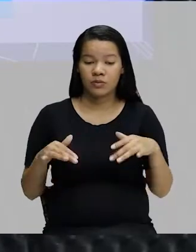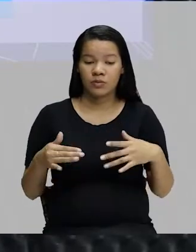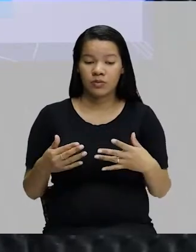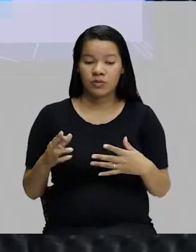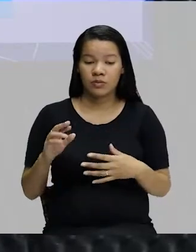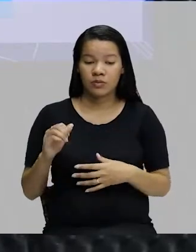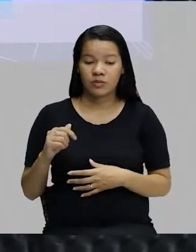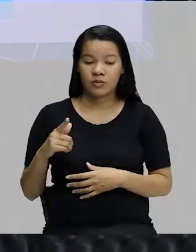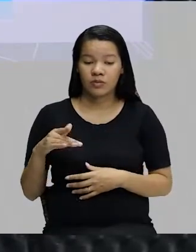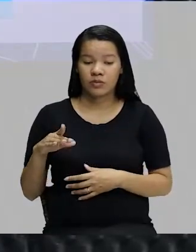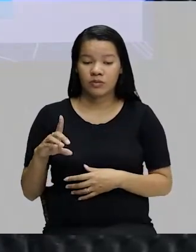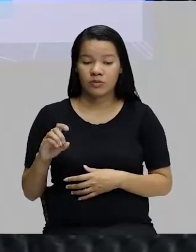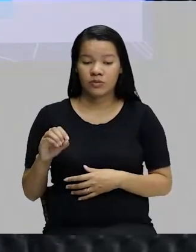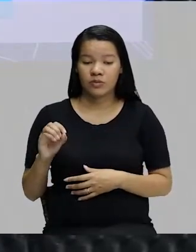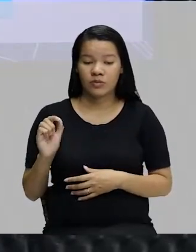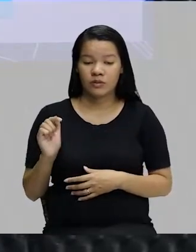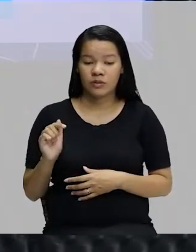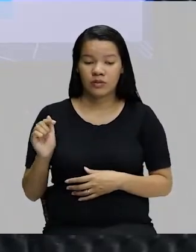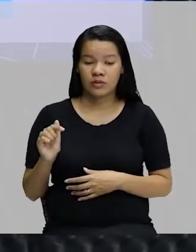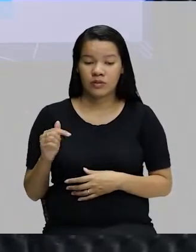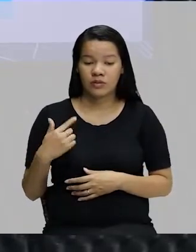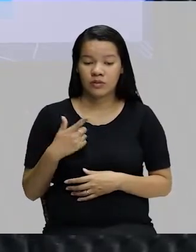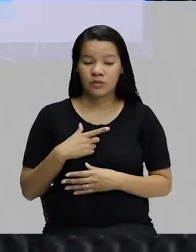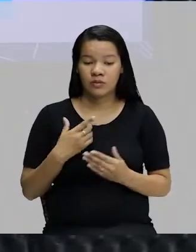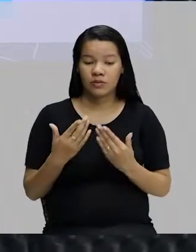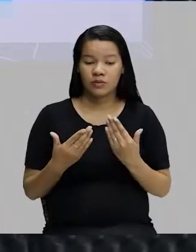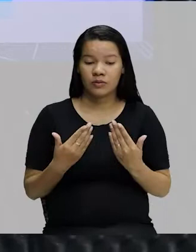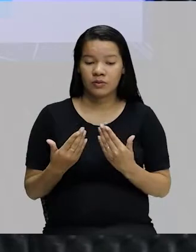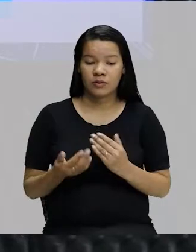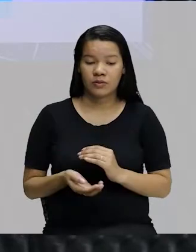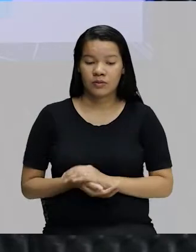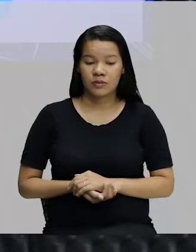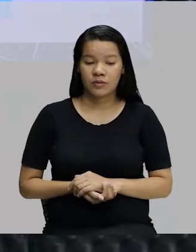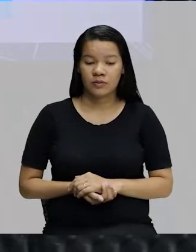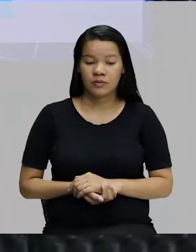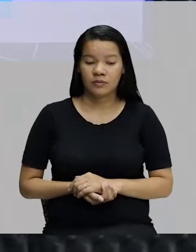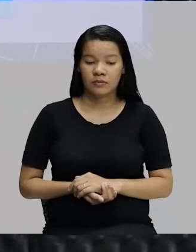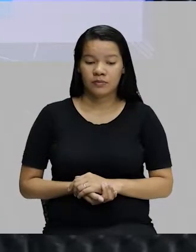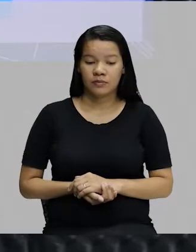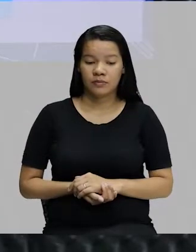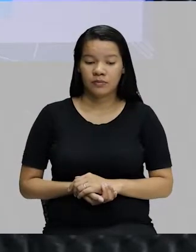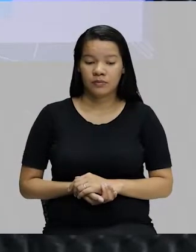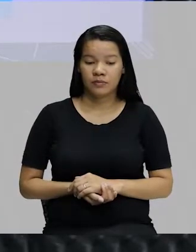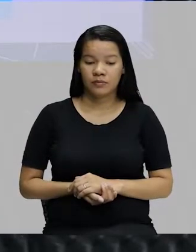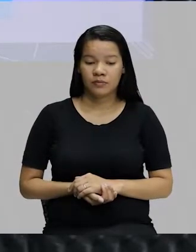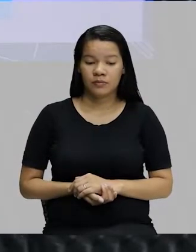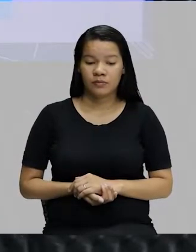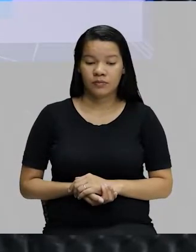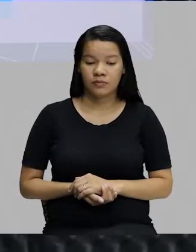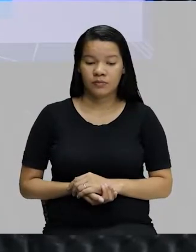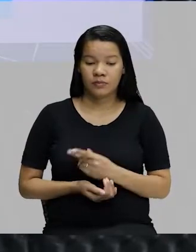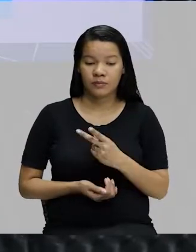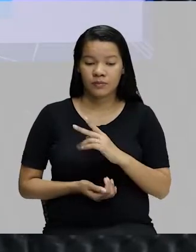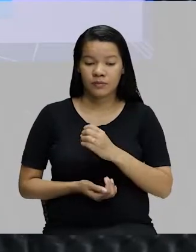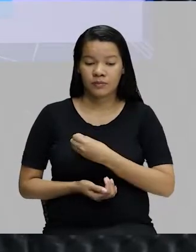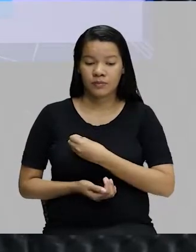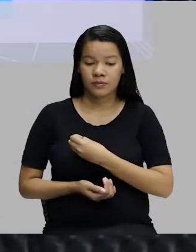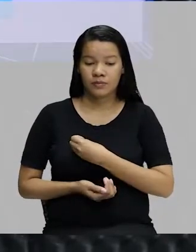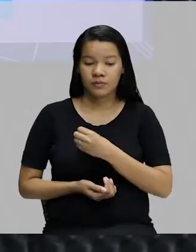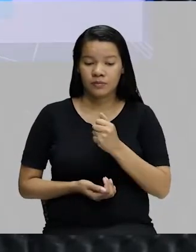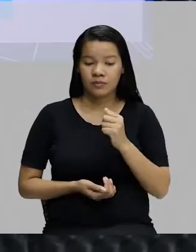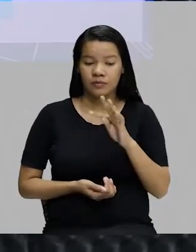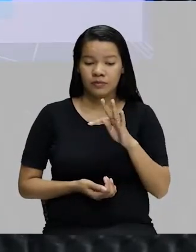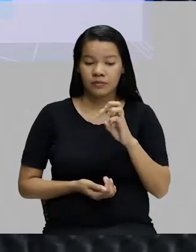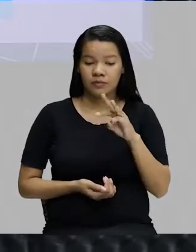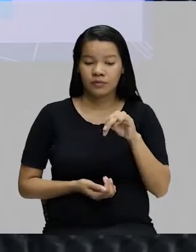foi essa? Né? Olha só, vamos comparar aqui. O seu número atômico. Né? O